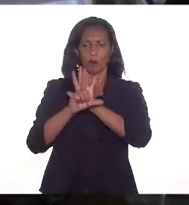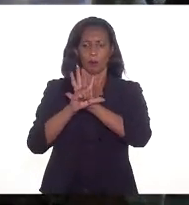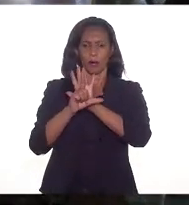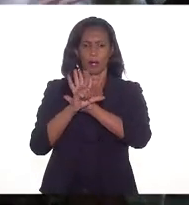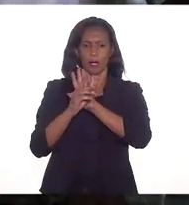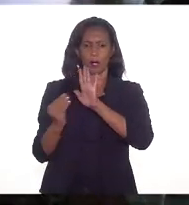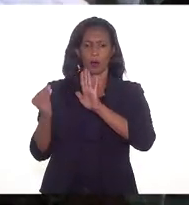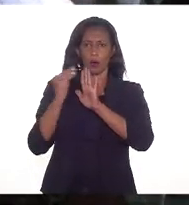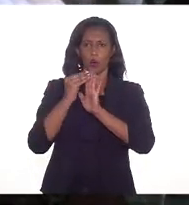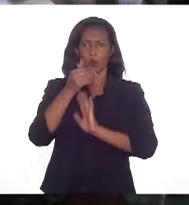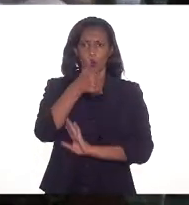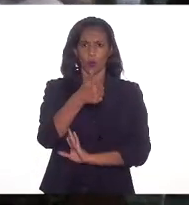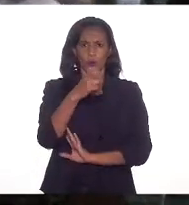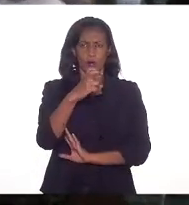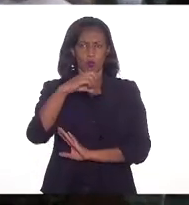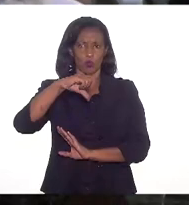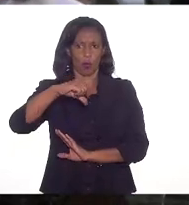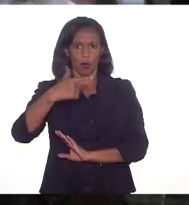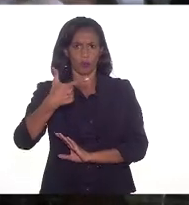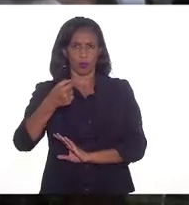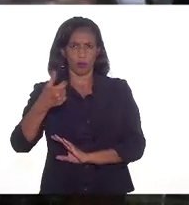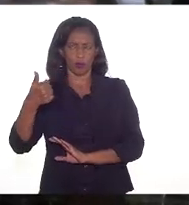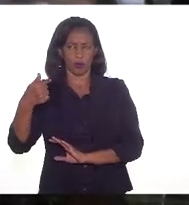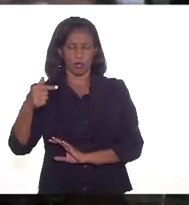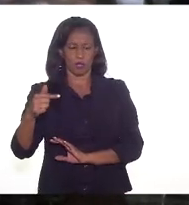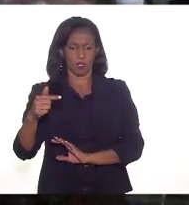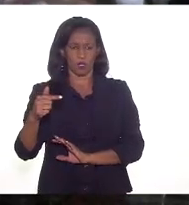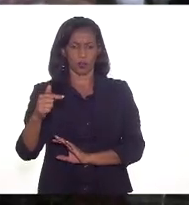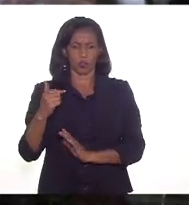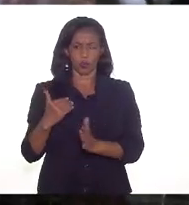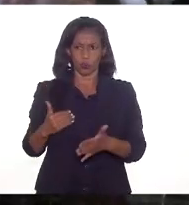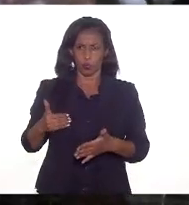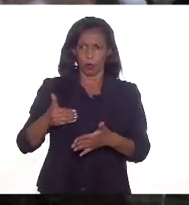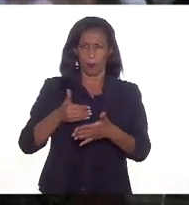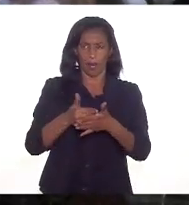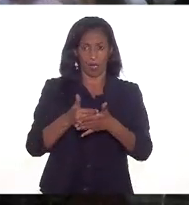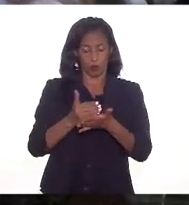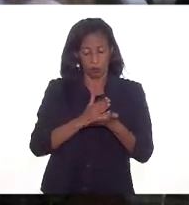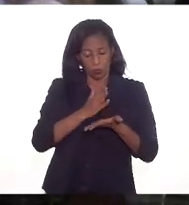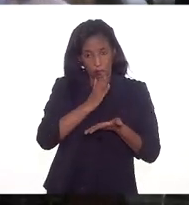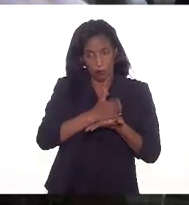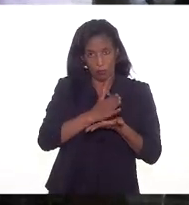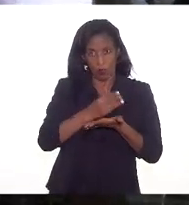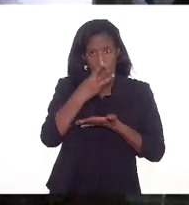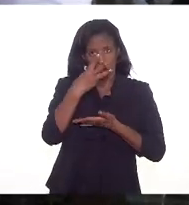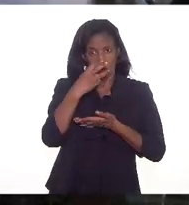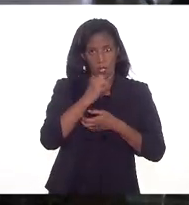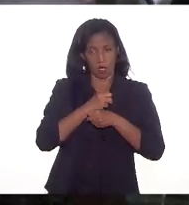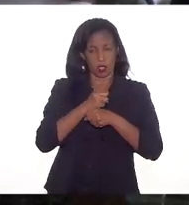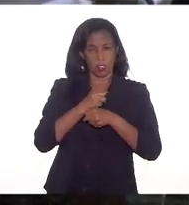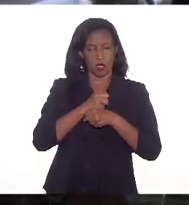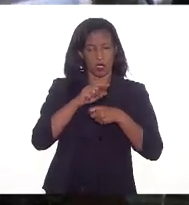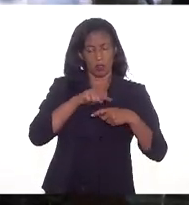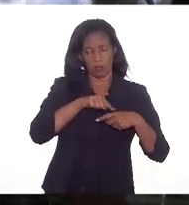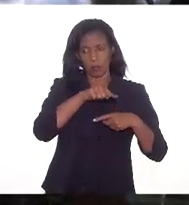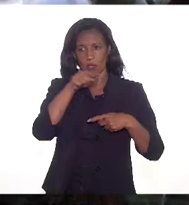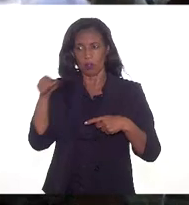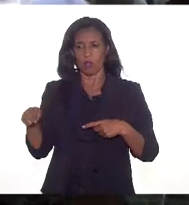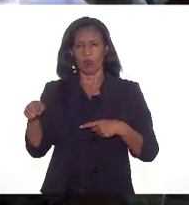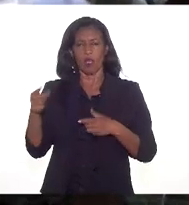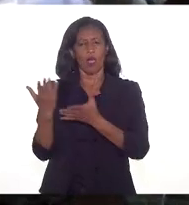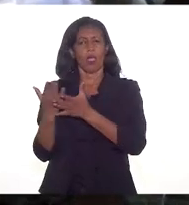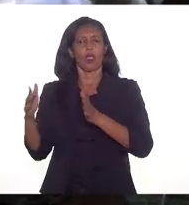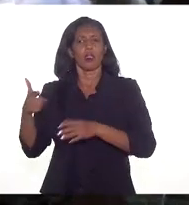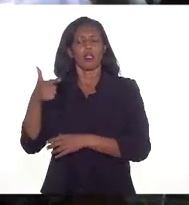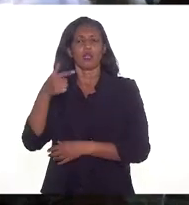número 159/2017, cujo prazo inicial de 3 anos findou em setembro de